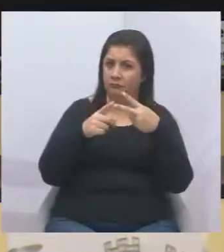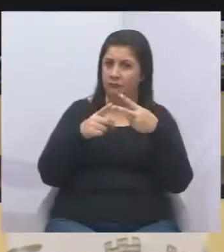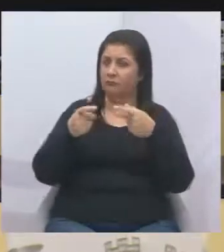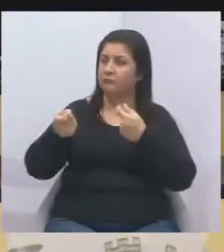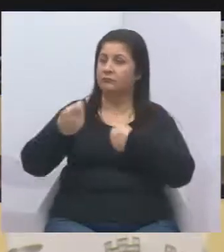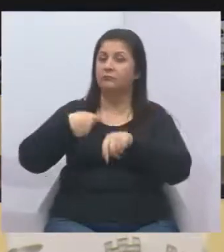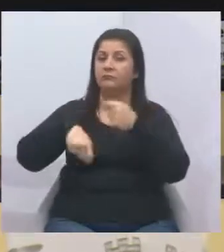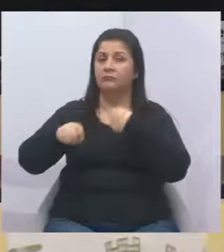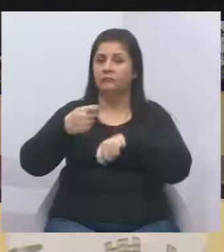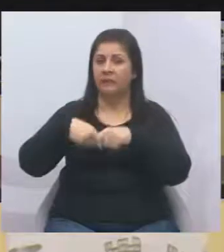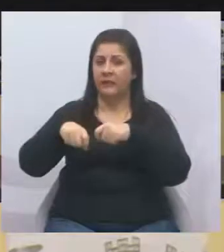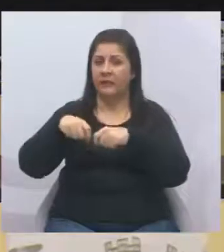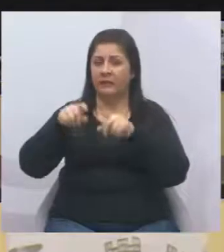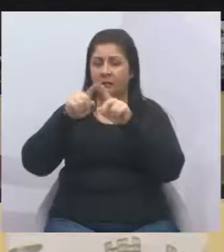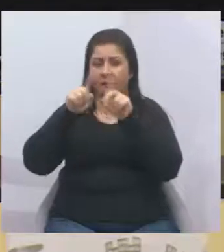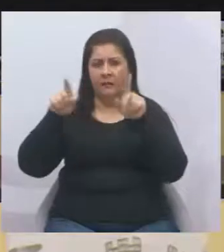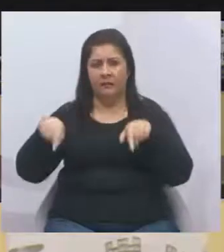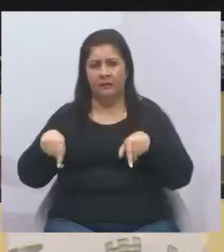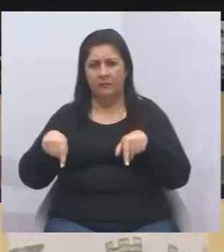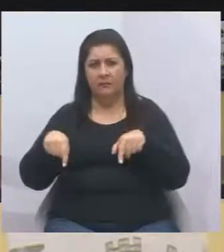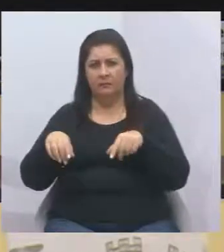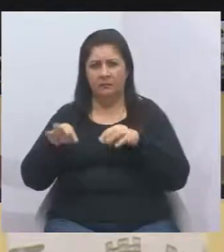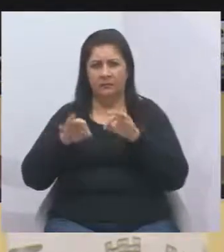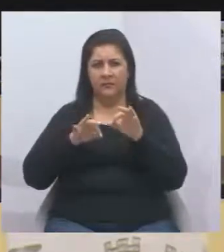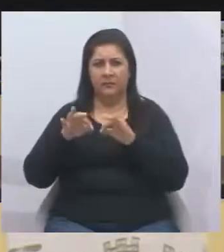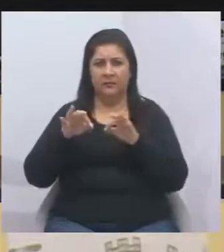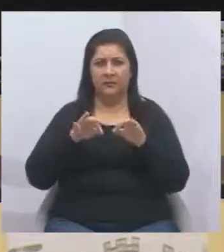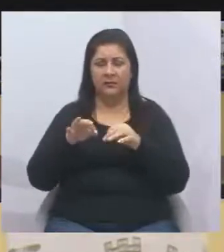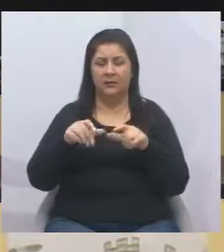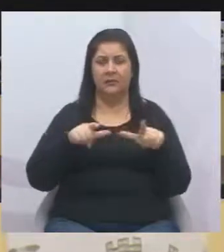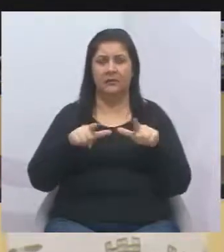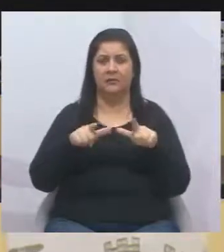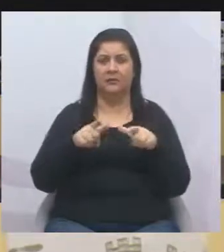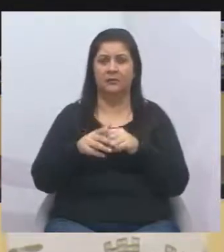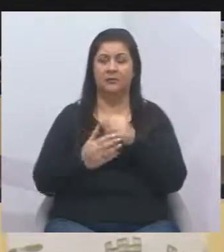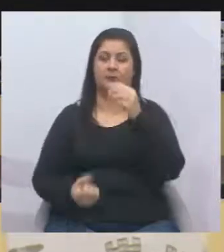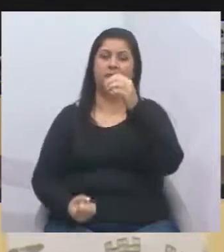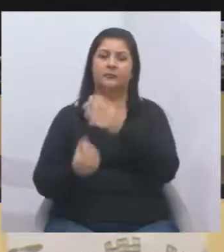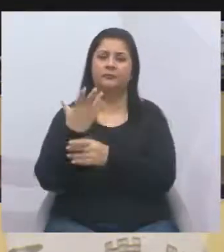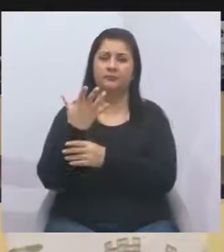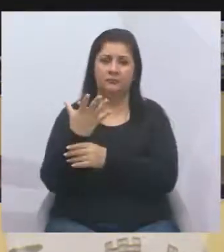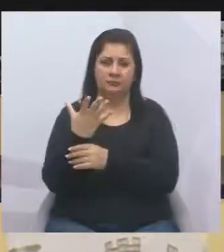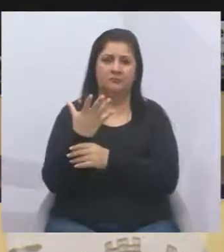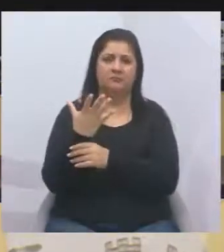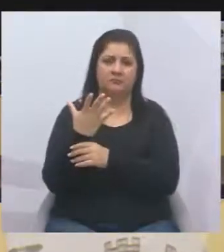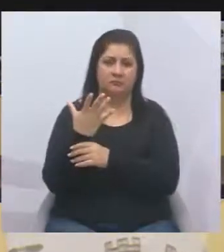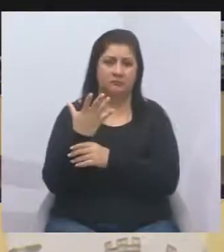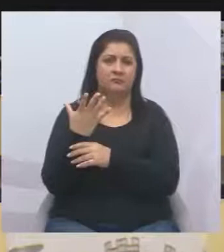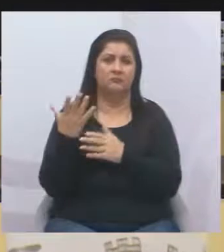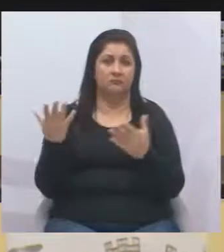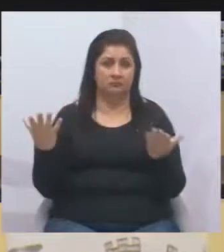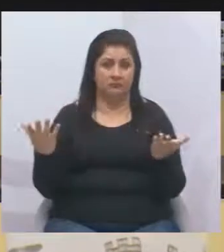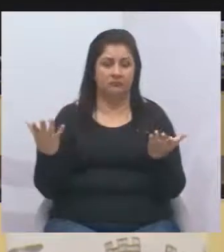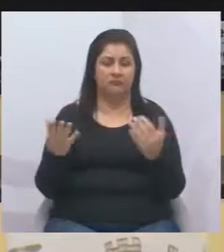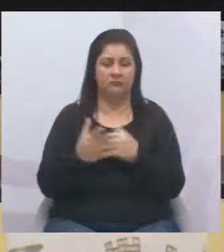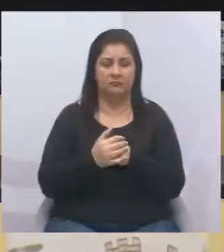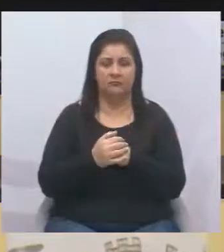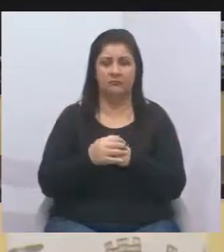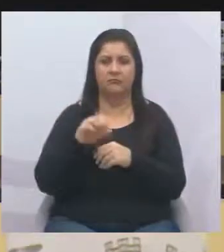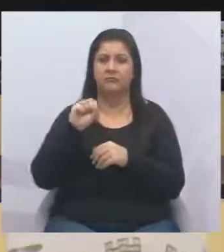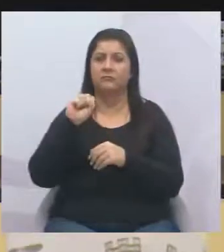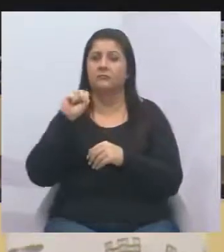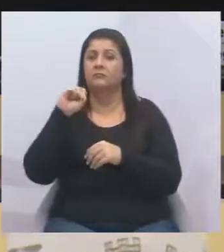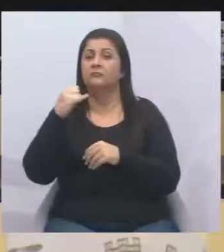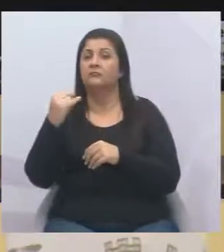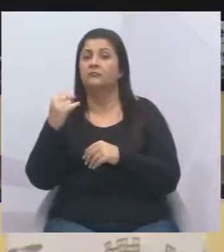algum trabalho com vistas a fomentar a criação de emprego no município de Jacareí? Em caso de resposta positiva,